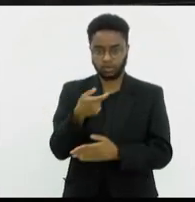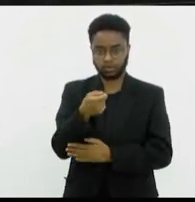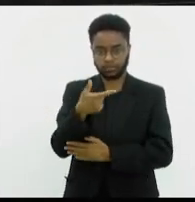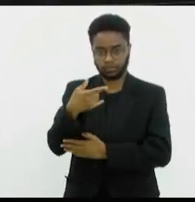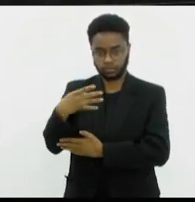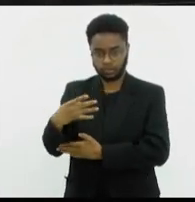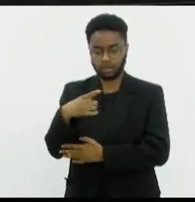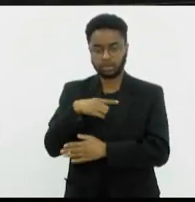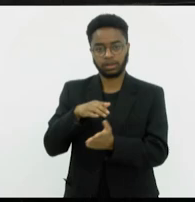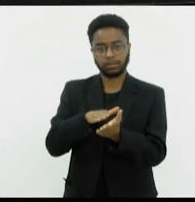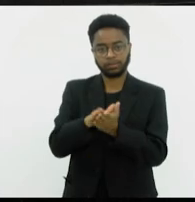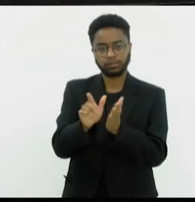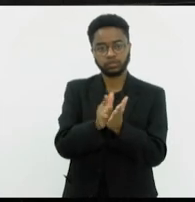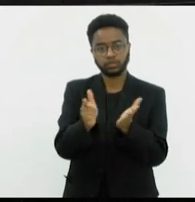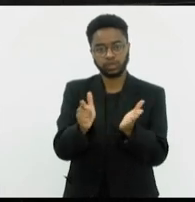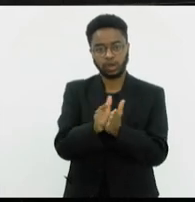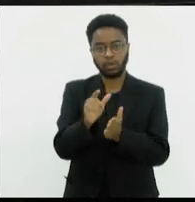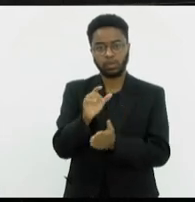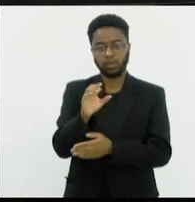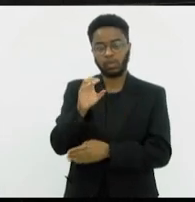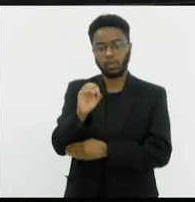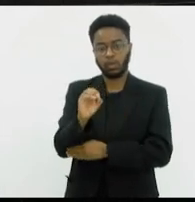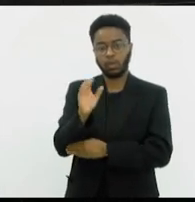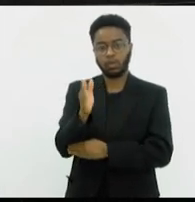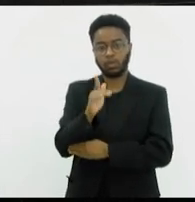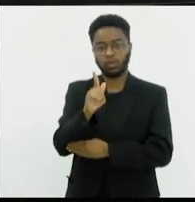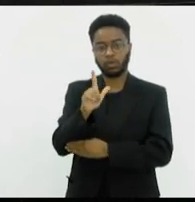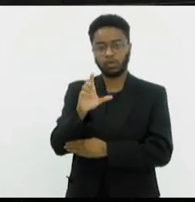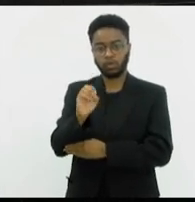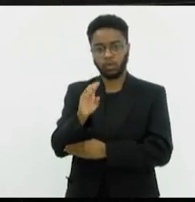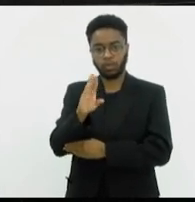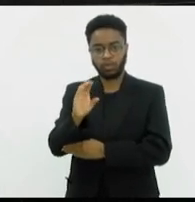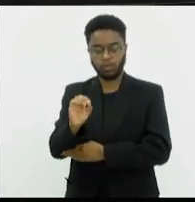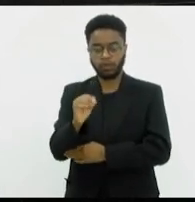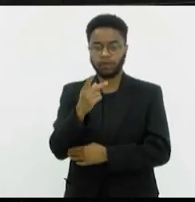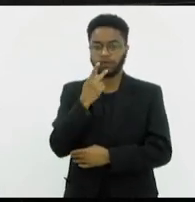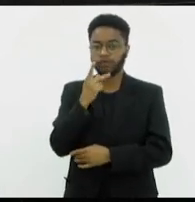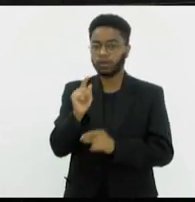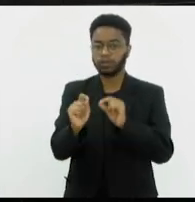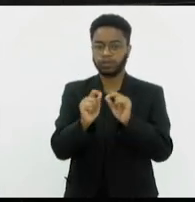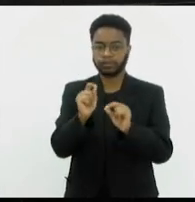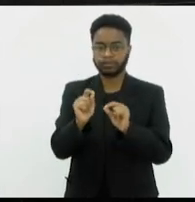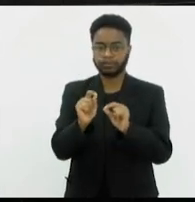uma matéria no jornal O Globo que trata de que